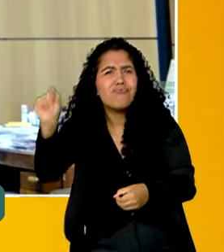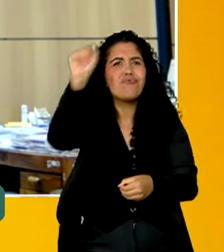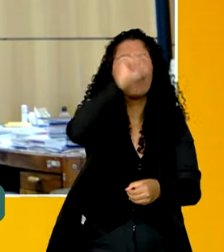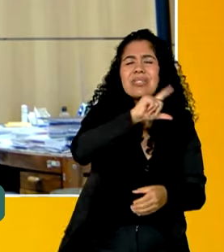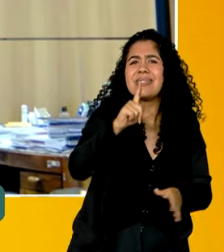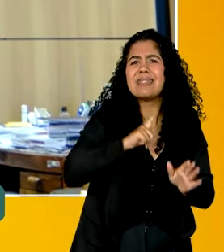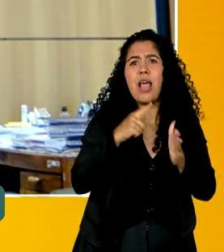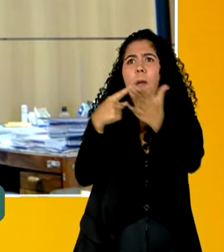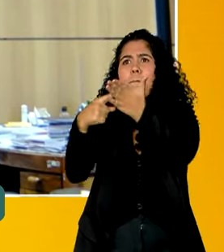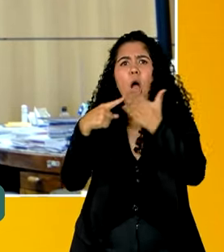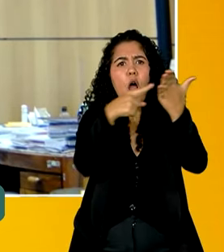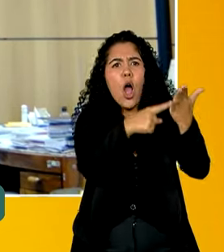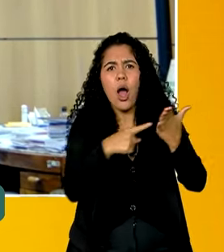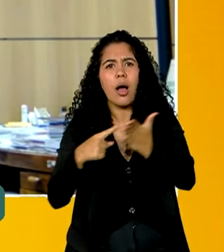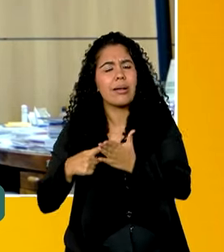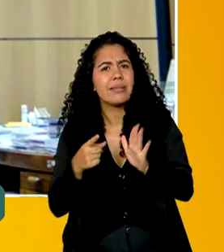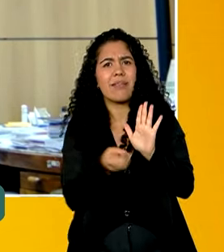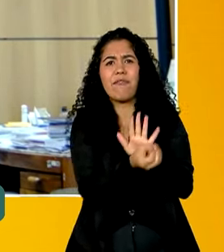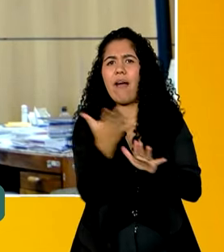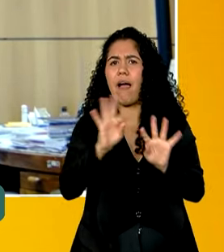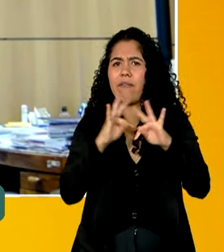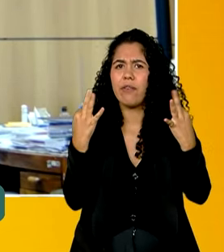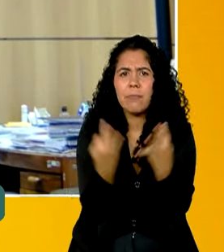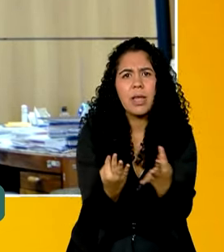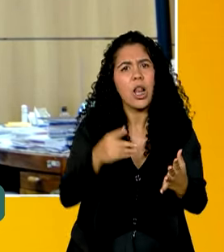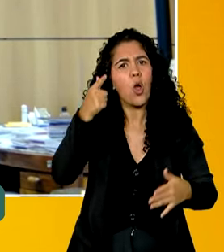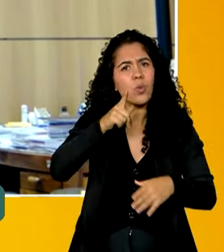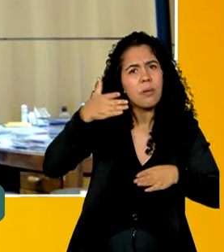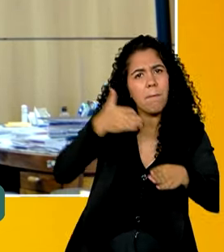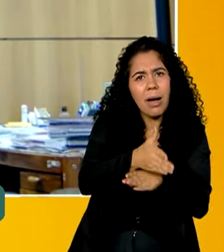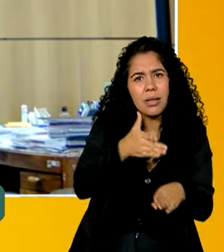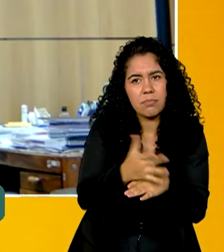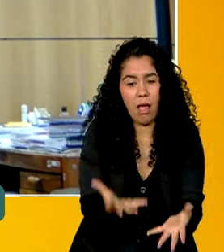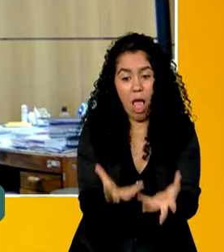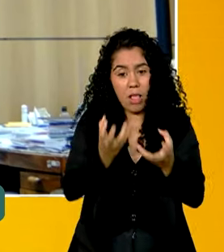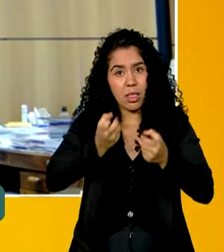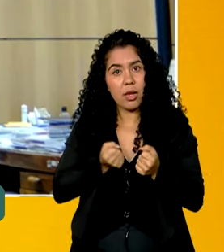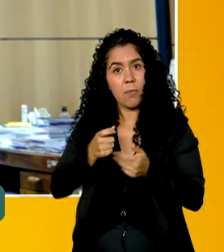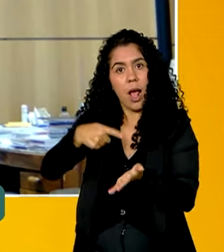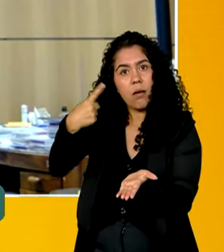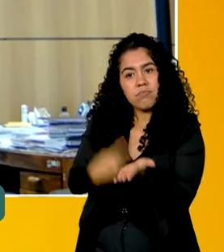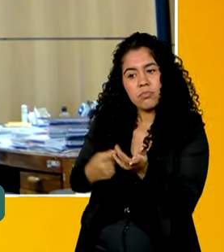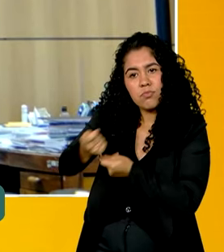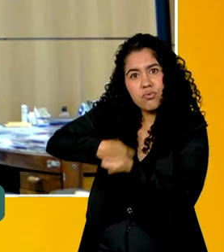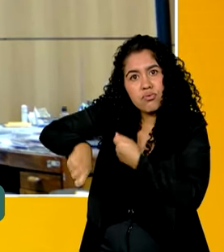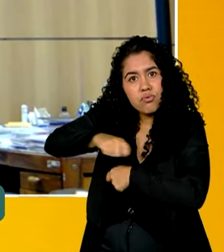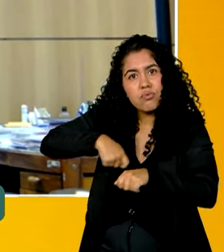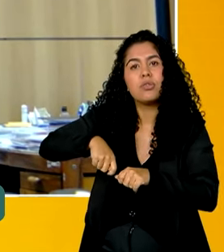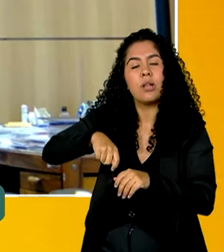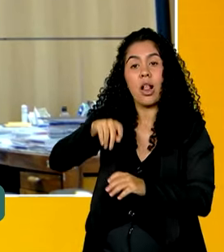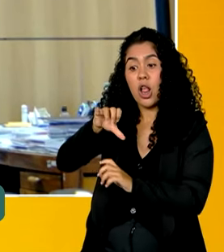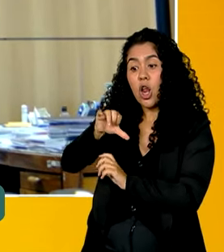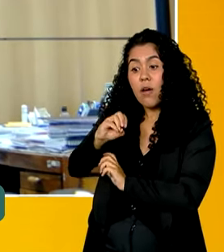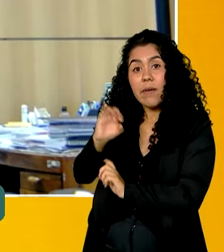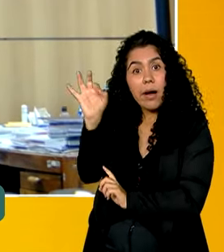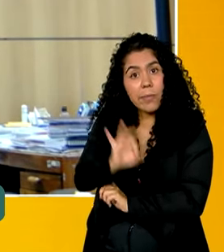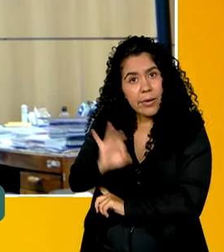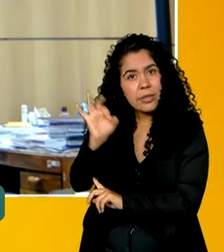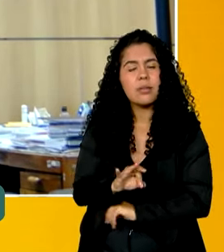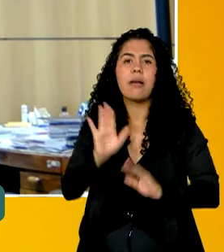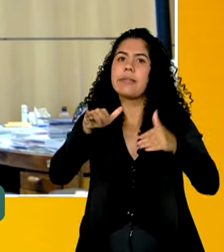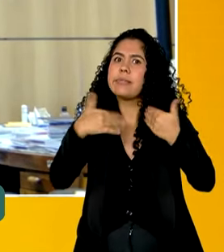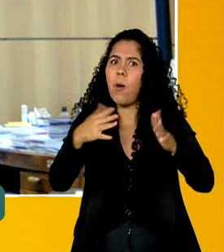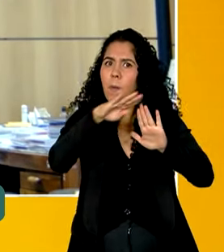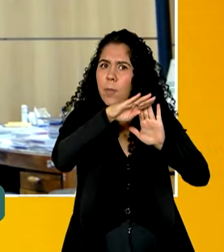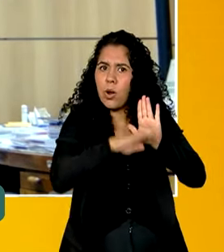famílias que participaram, que negociaram, reduzindo a sua dívida na ordem de quase 90%. Então você tem um grande programa